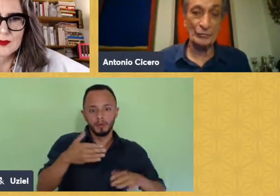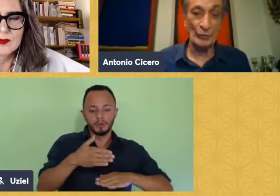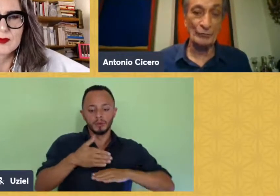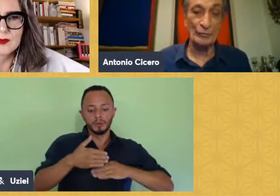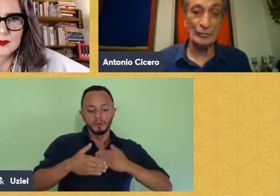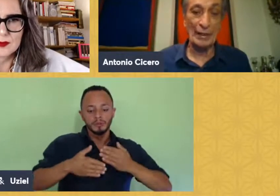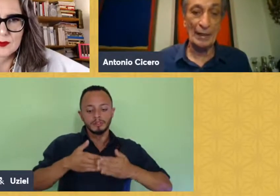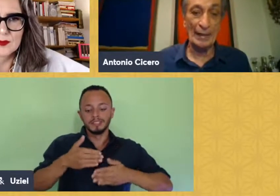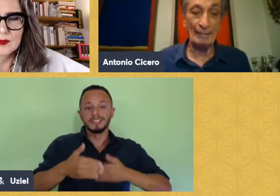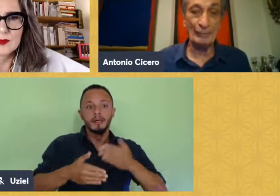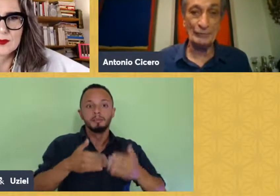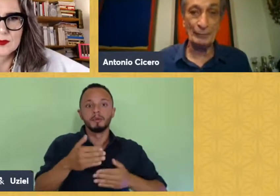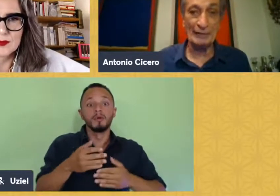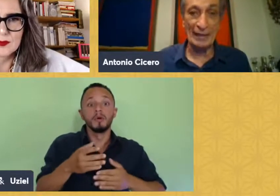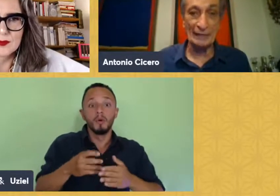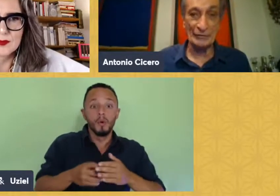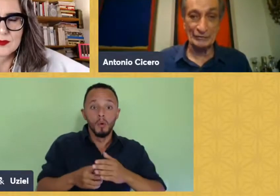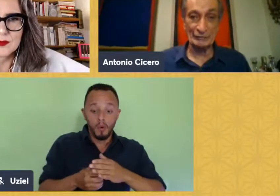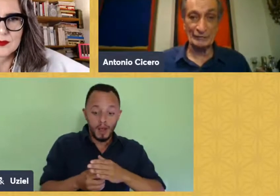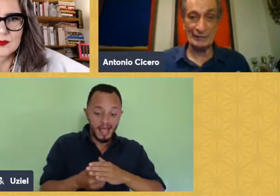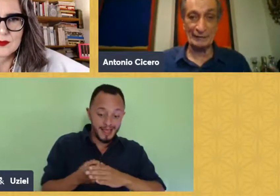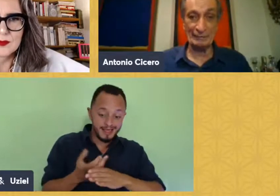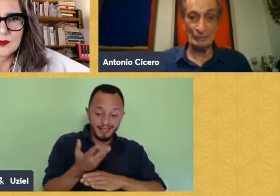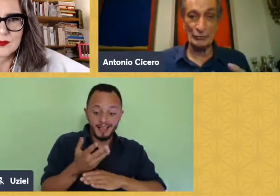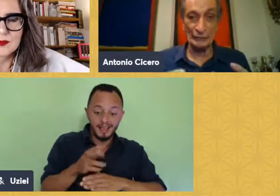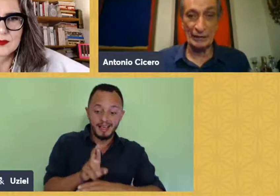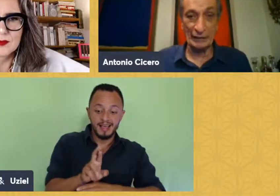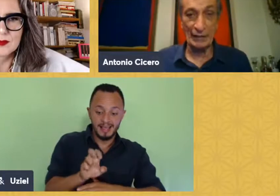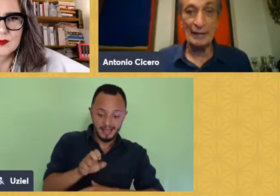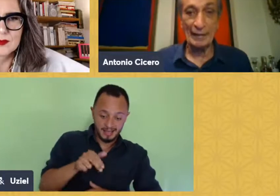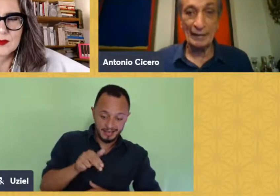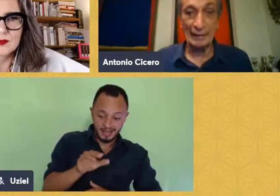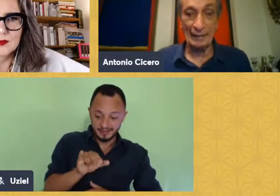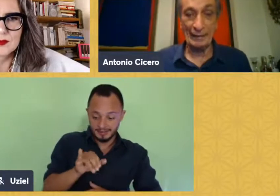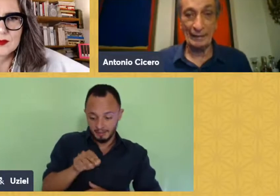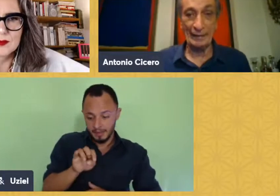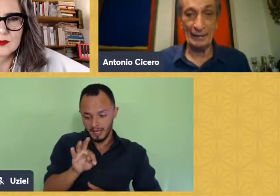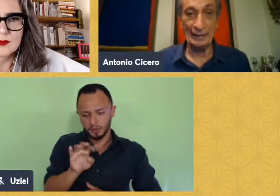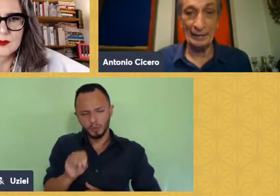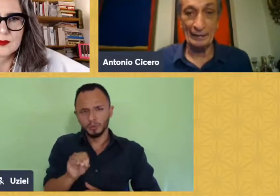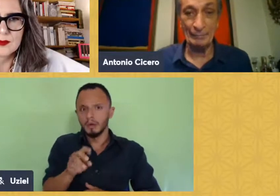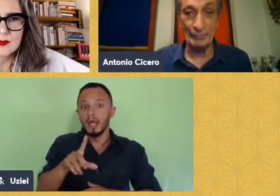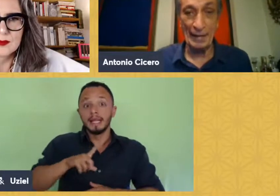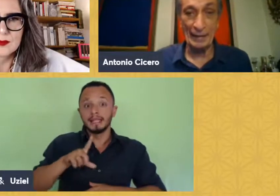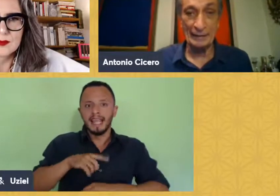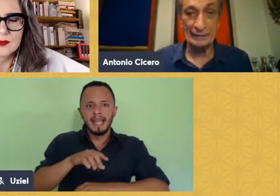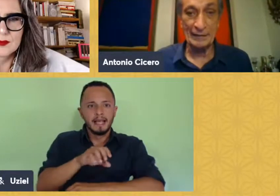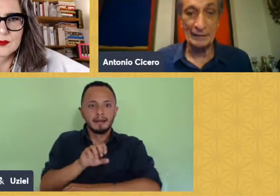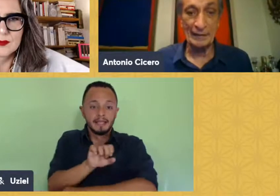houve, de novo, a possibilidade de você ter música,